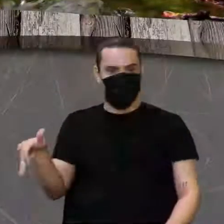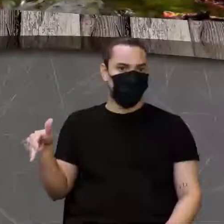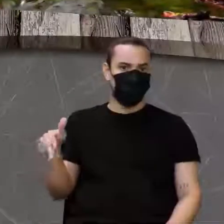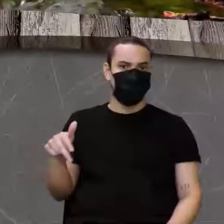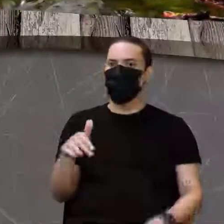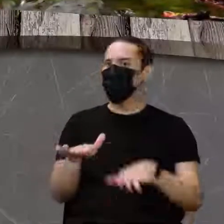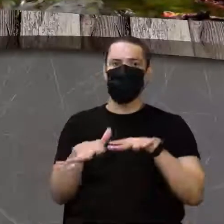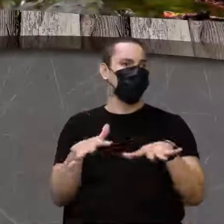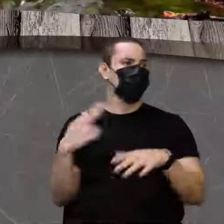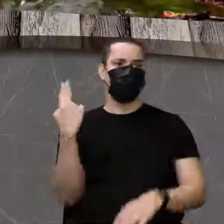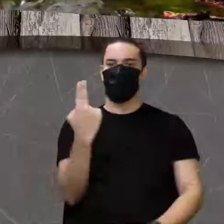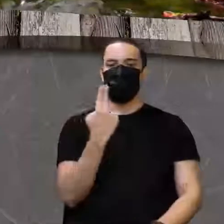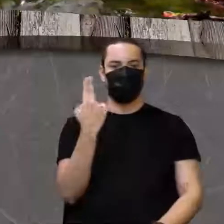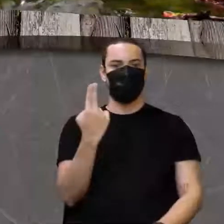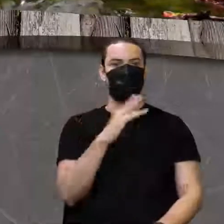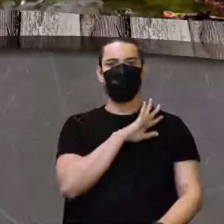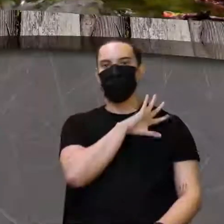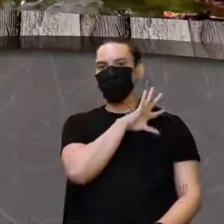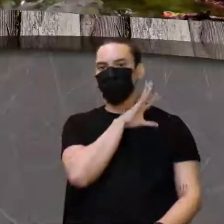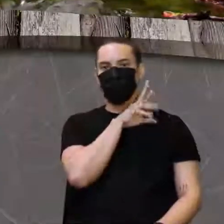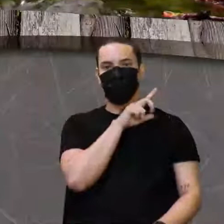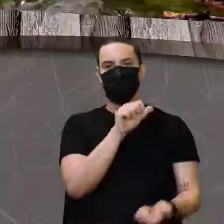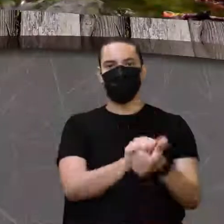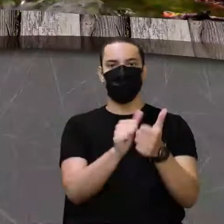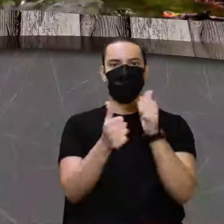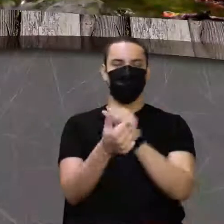mexeu, aí já foi. E os bichos não, eles ficam ali, ó,